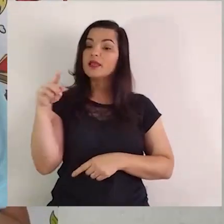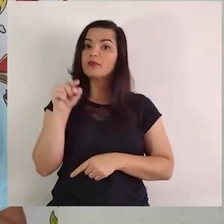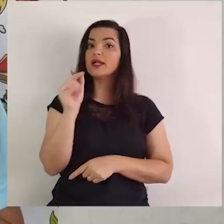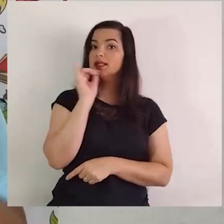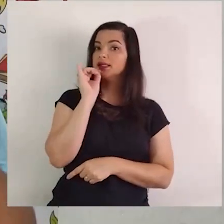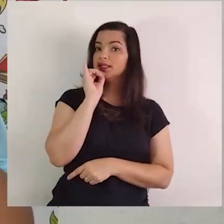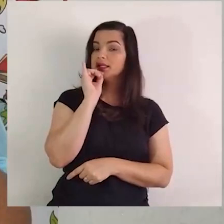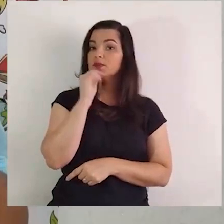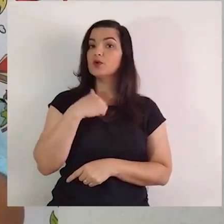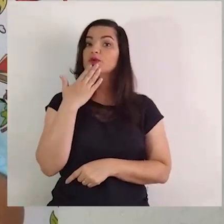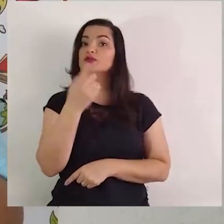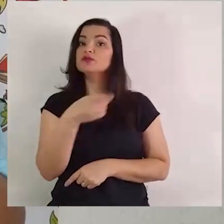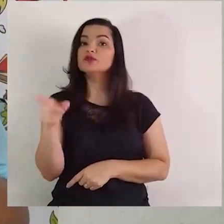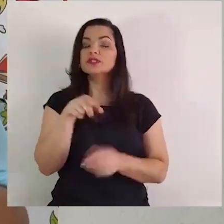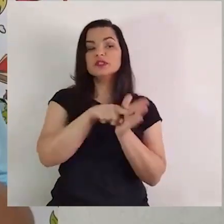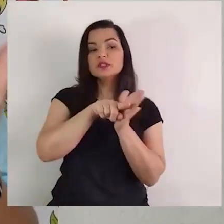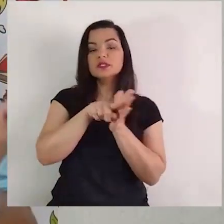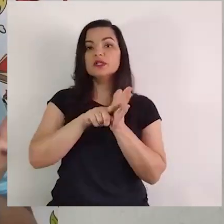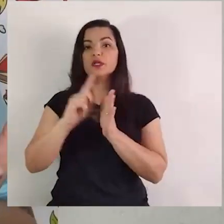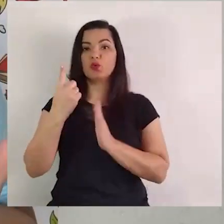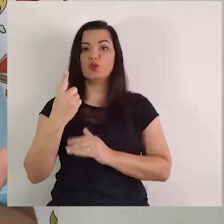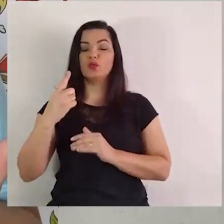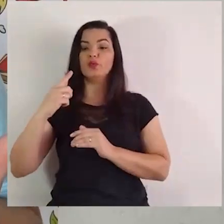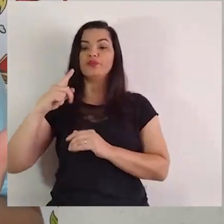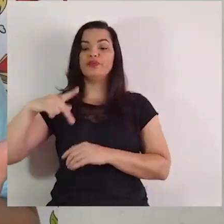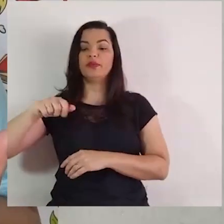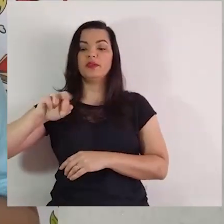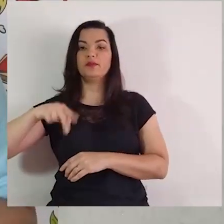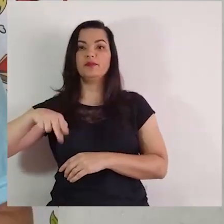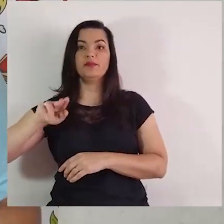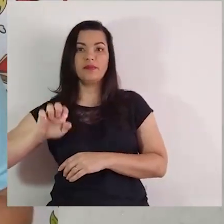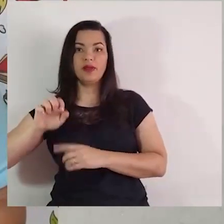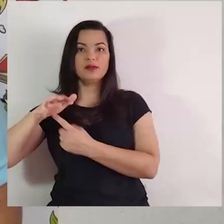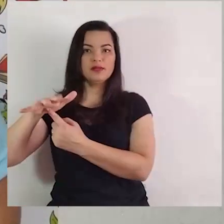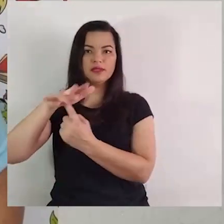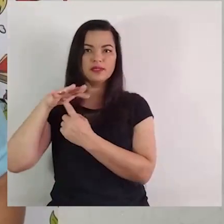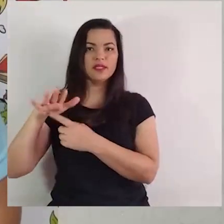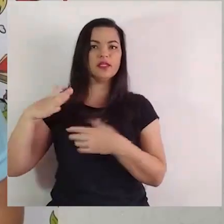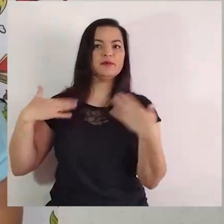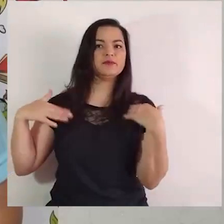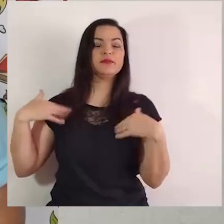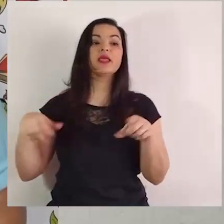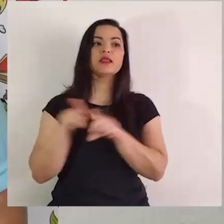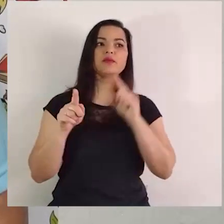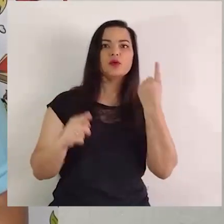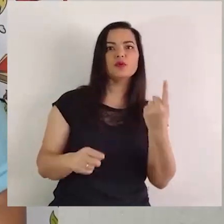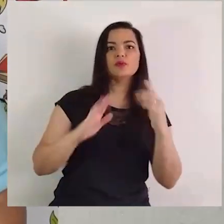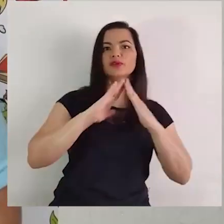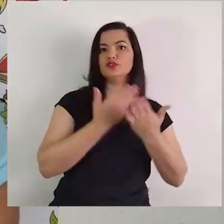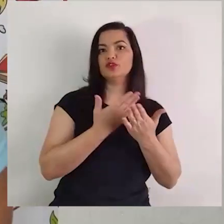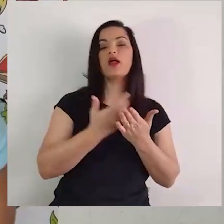vocês investigarem um parque e uma escola, certo? Então, eu fiz uma investigação